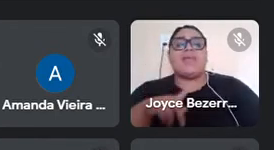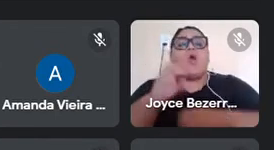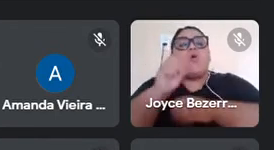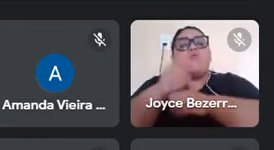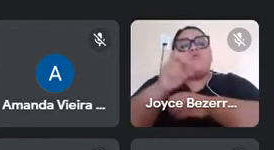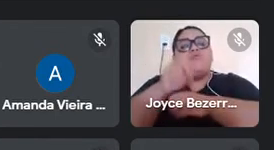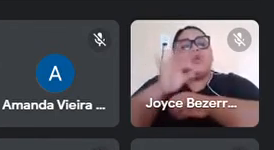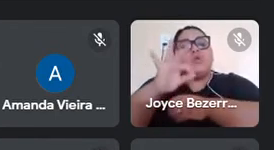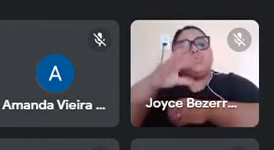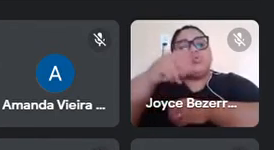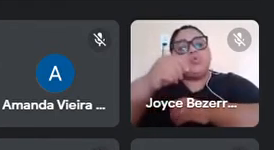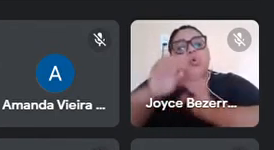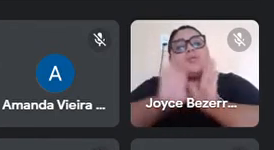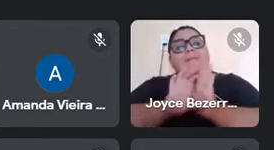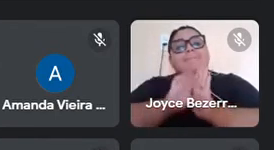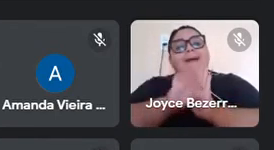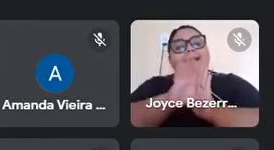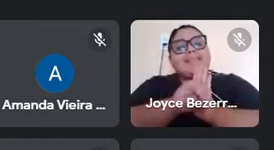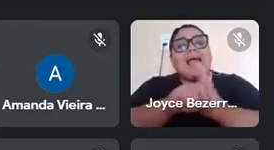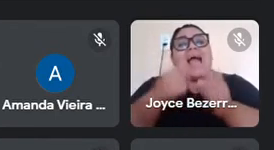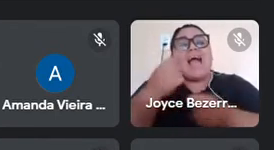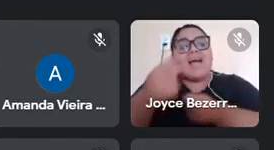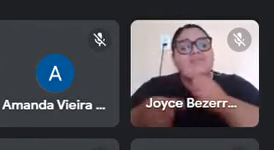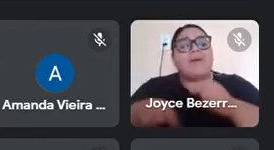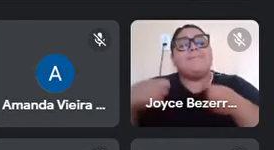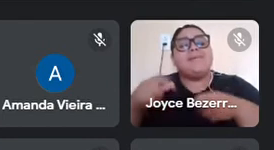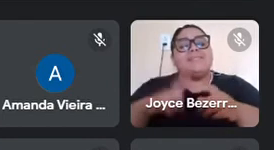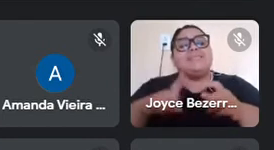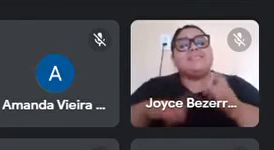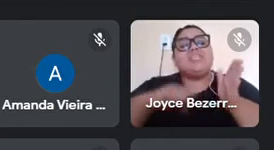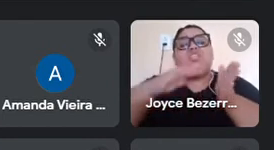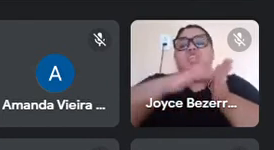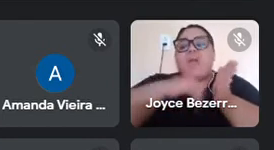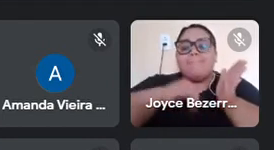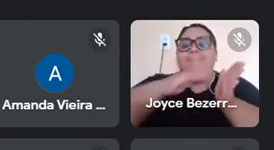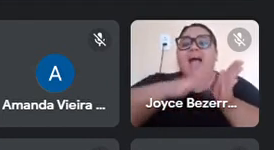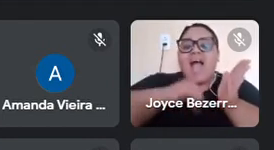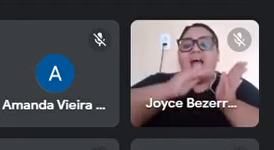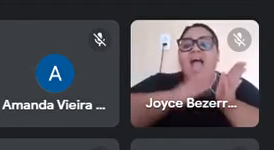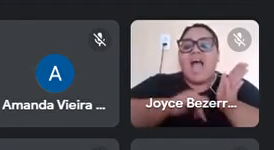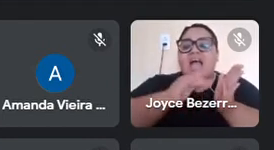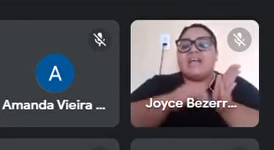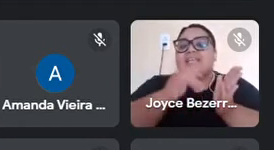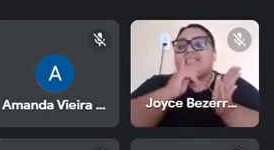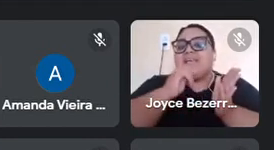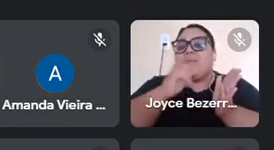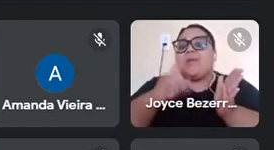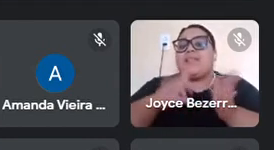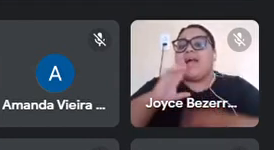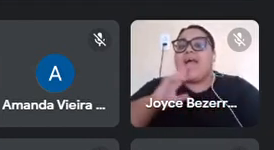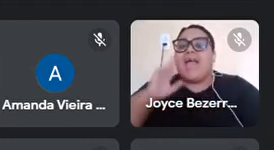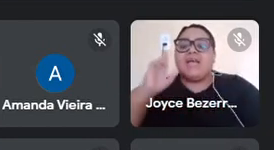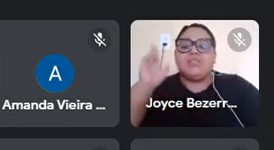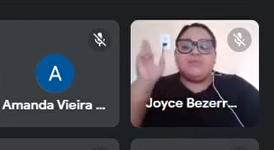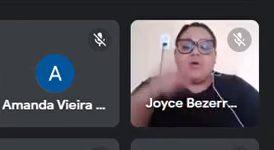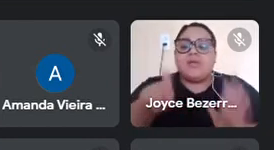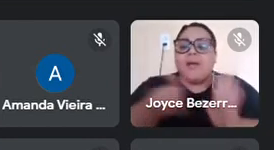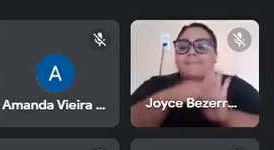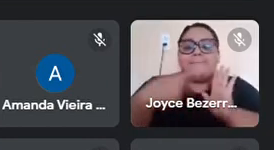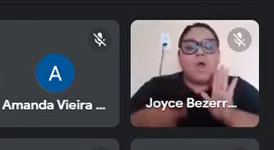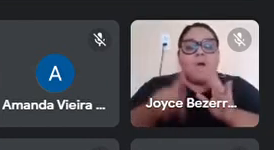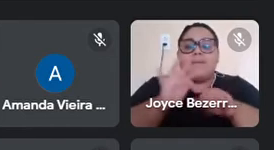a gente tem que remover partes específicas que conseguem desencadear a resposta imune desse patógeno. Então,